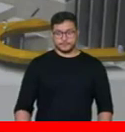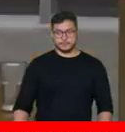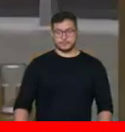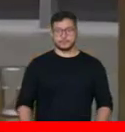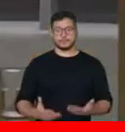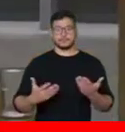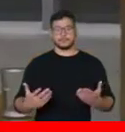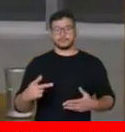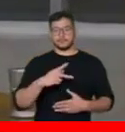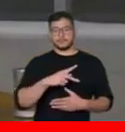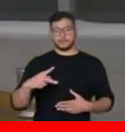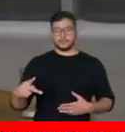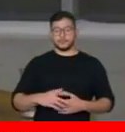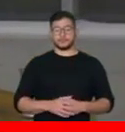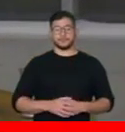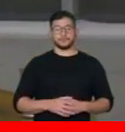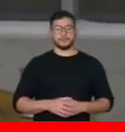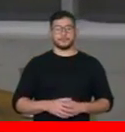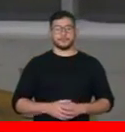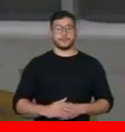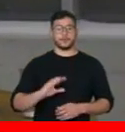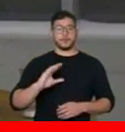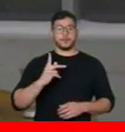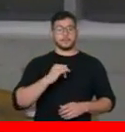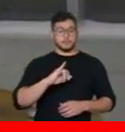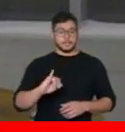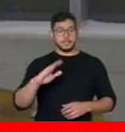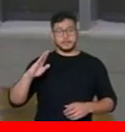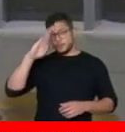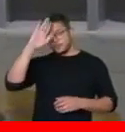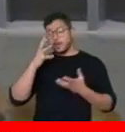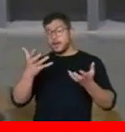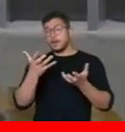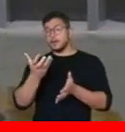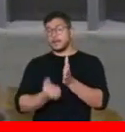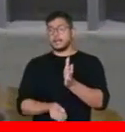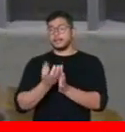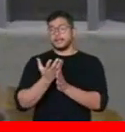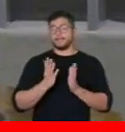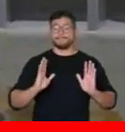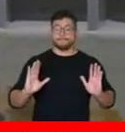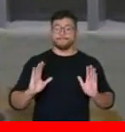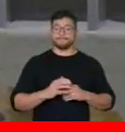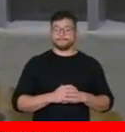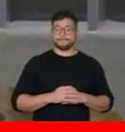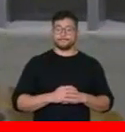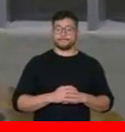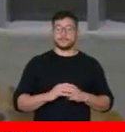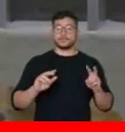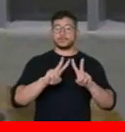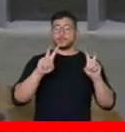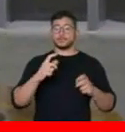Esta CPI que o presidente Jair Bolsonaro quer fazer aqui na casa sobre o preço dos combustíveis é